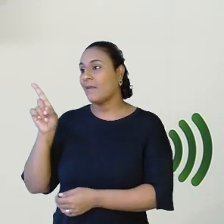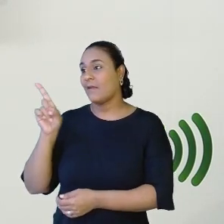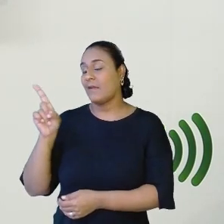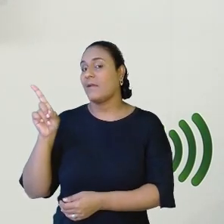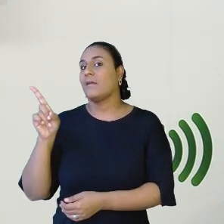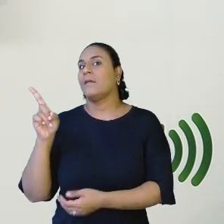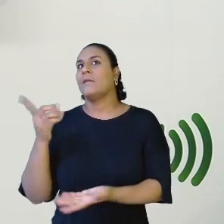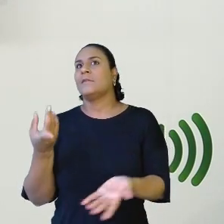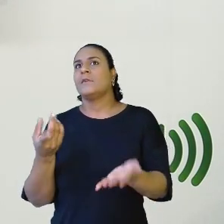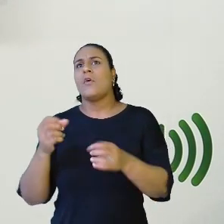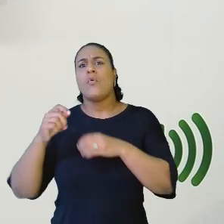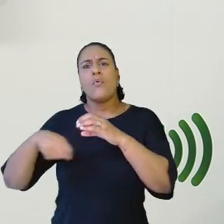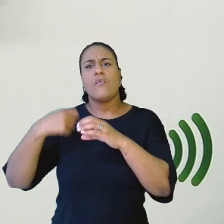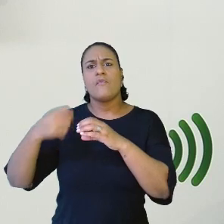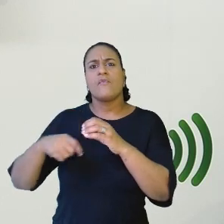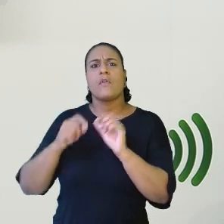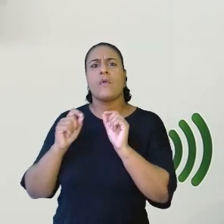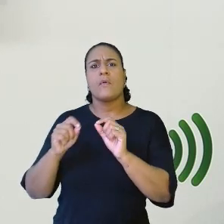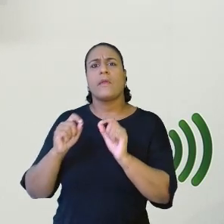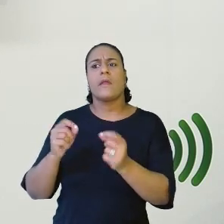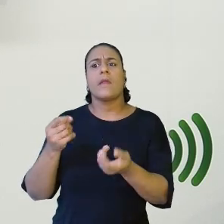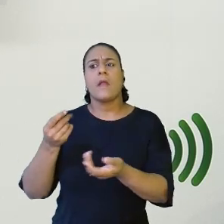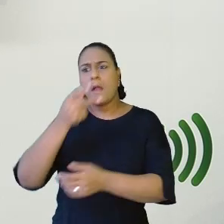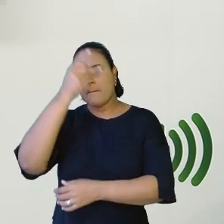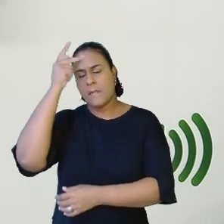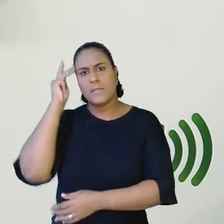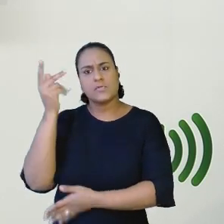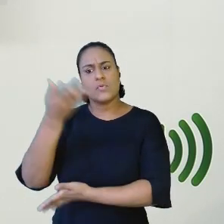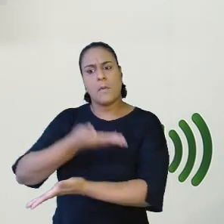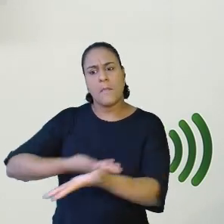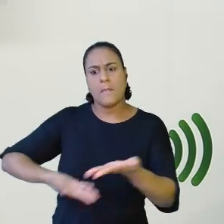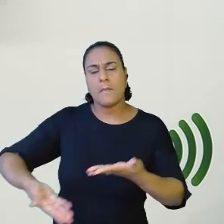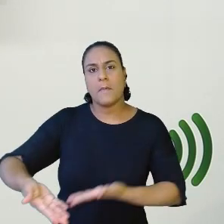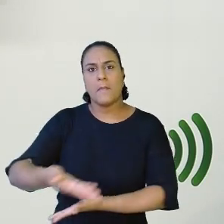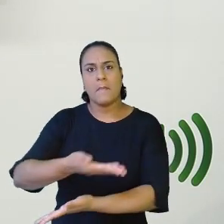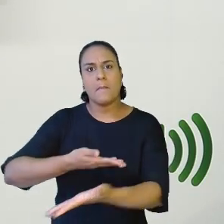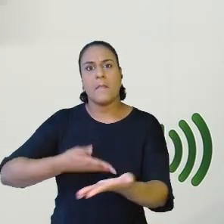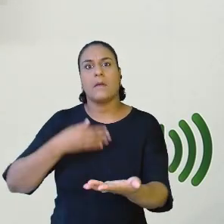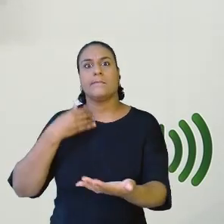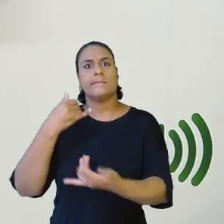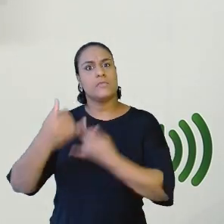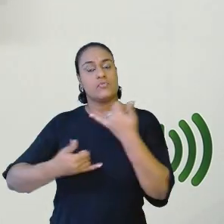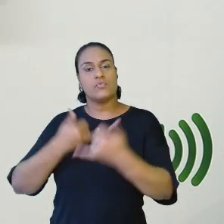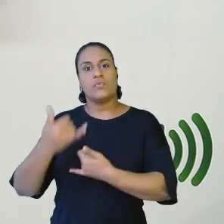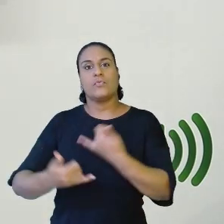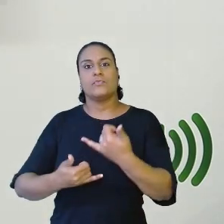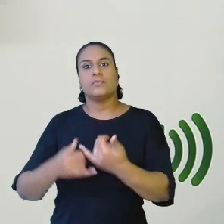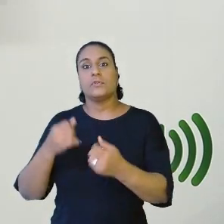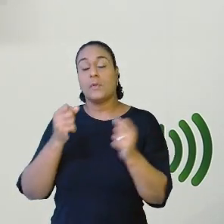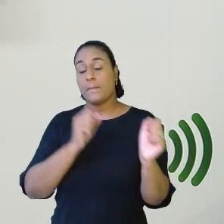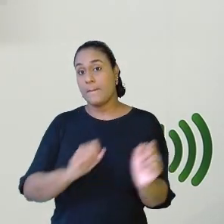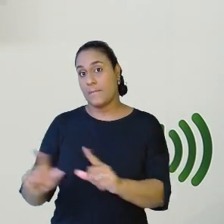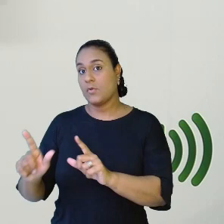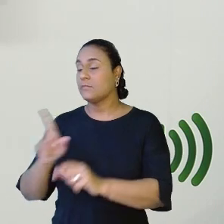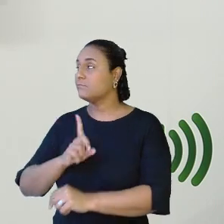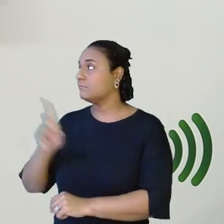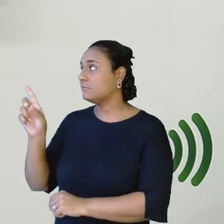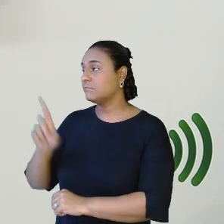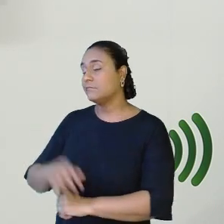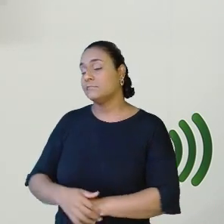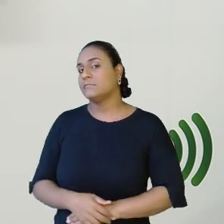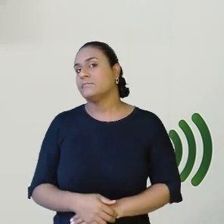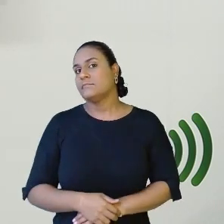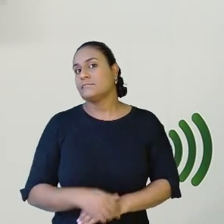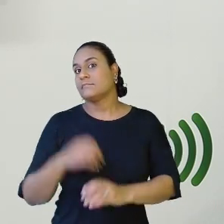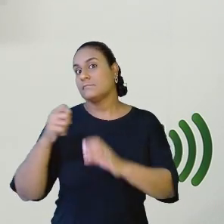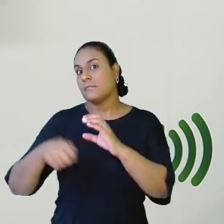pessoas interagem com esse jogo, como elas jogam. Inclusive, a gente vai ver no próximo slide que nesse